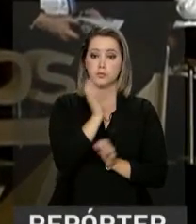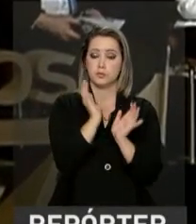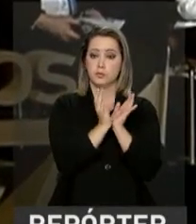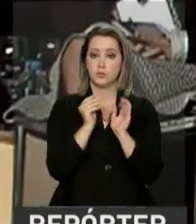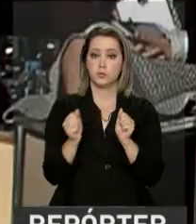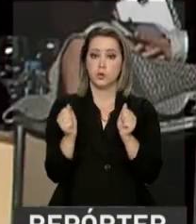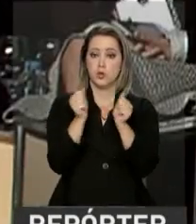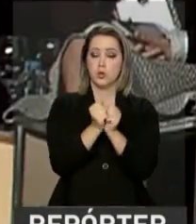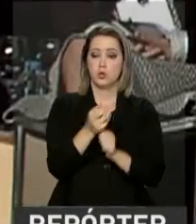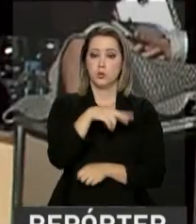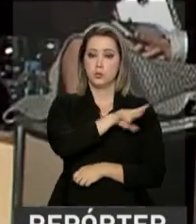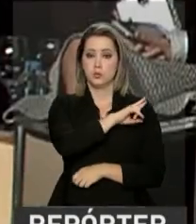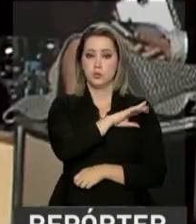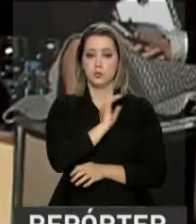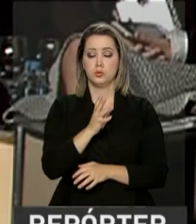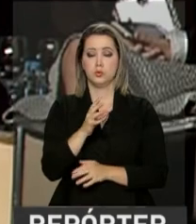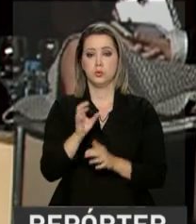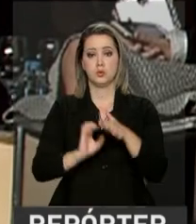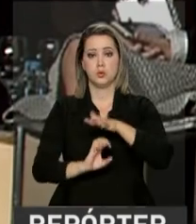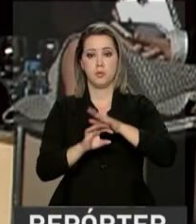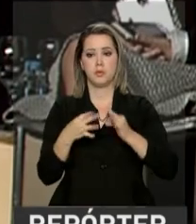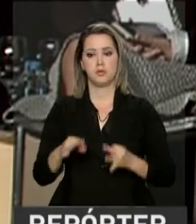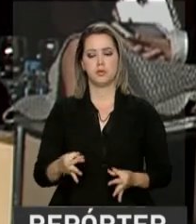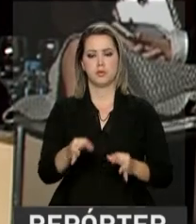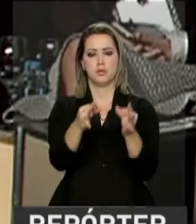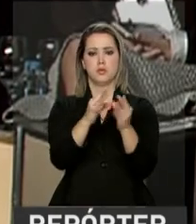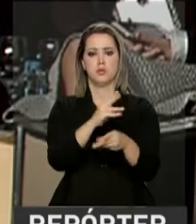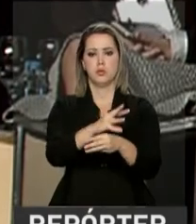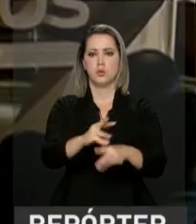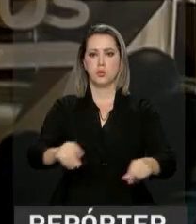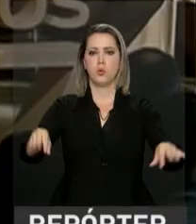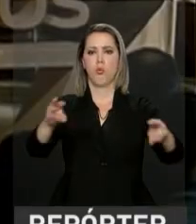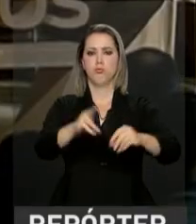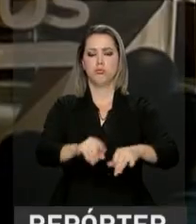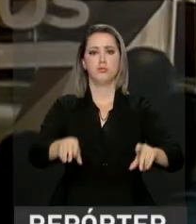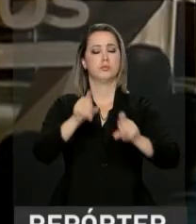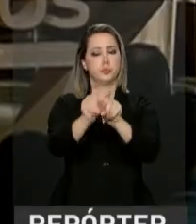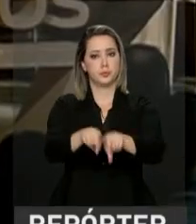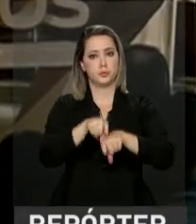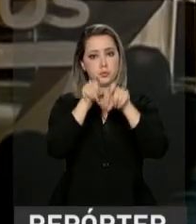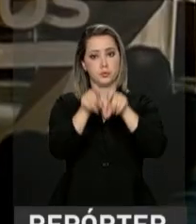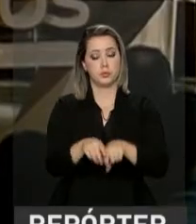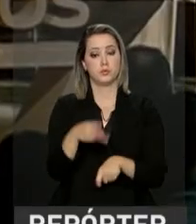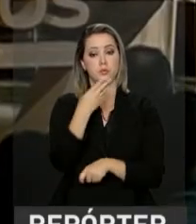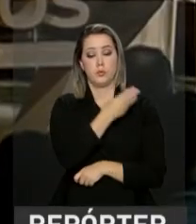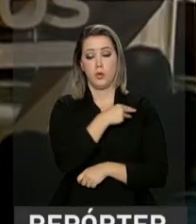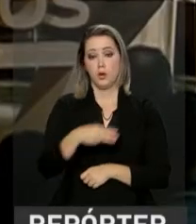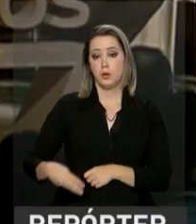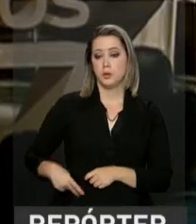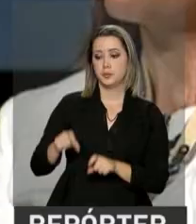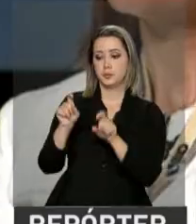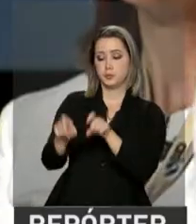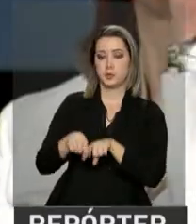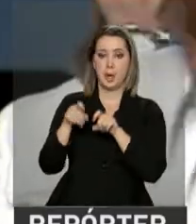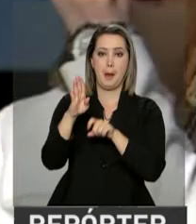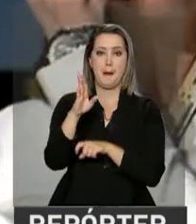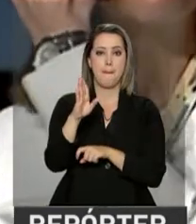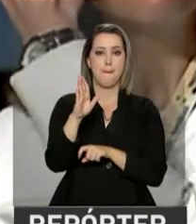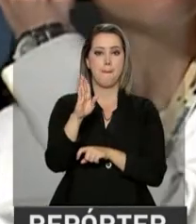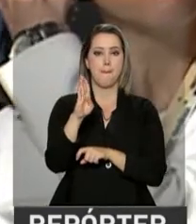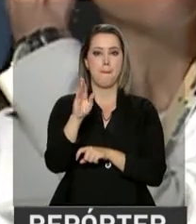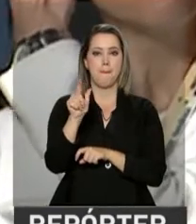Ao lado de representantes de empresas de tecnologia e insumos agrícolas, o ministro da Agricultura, Pecuária e Abastecimento, Blairo